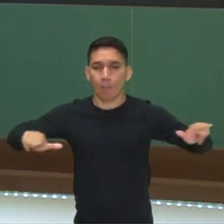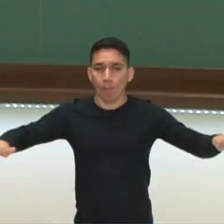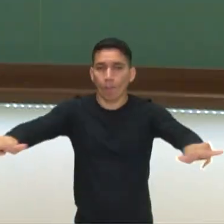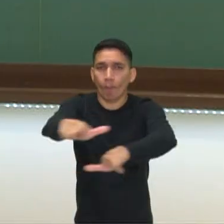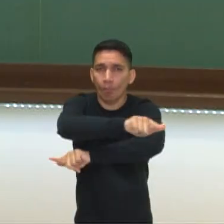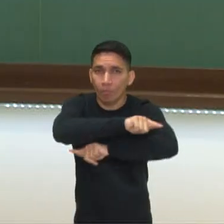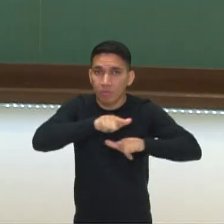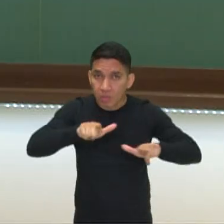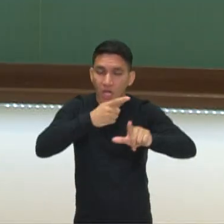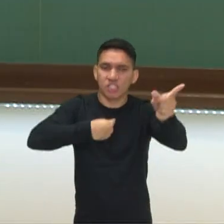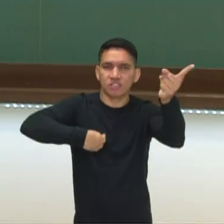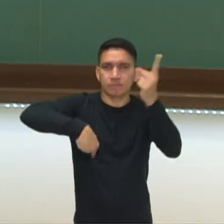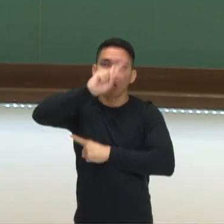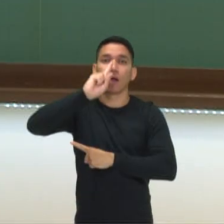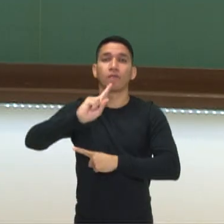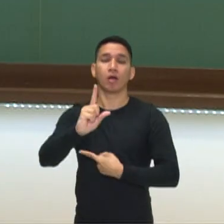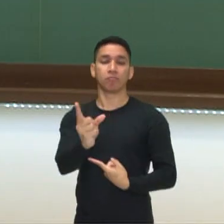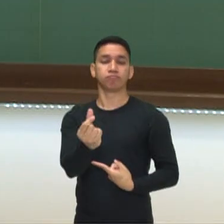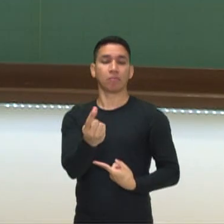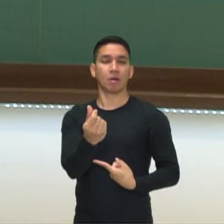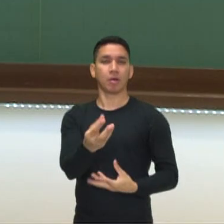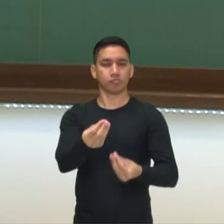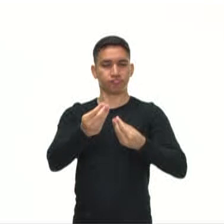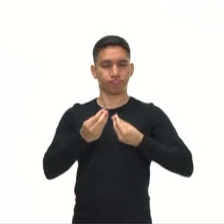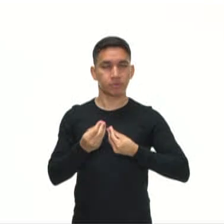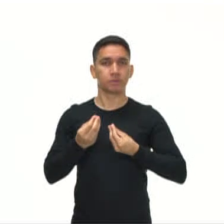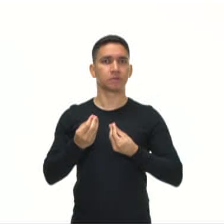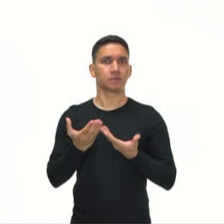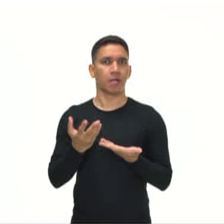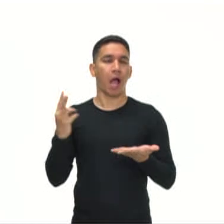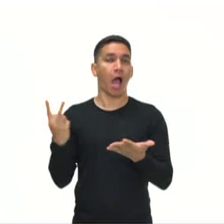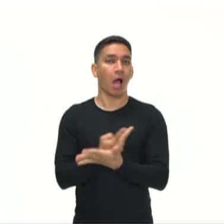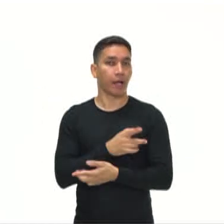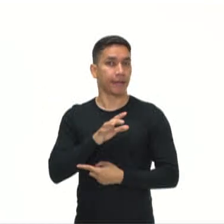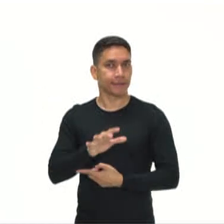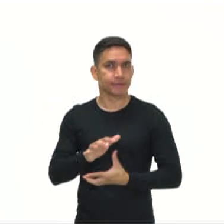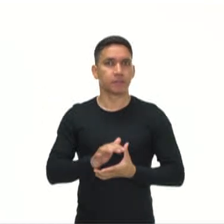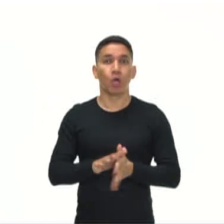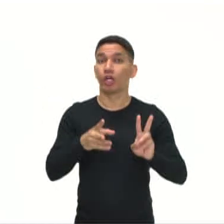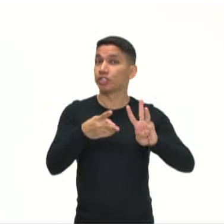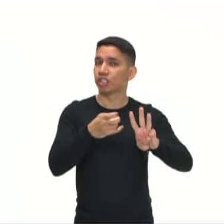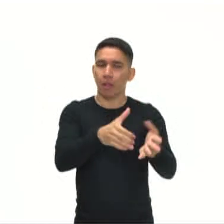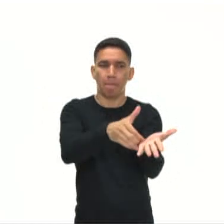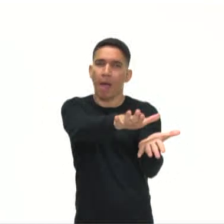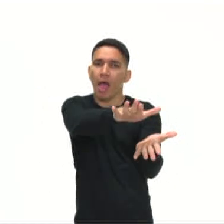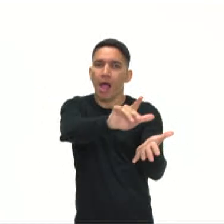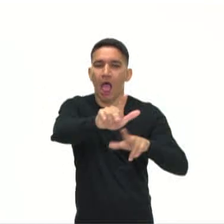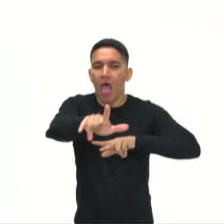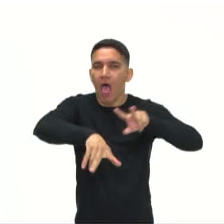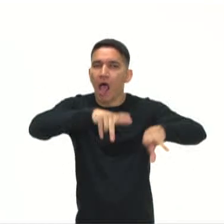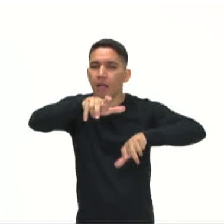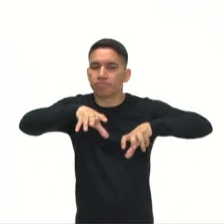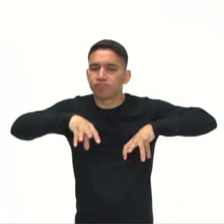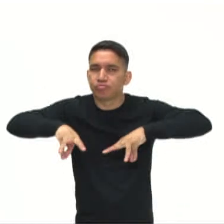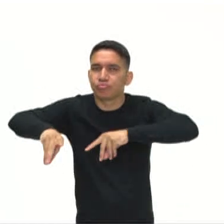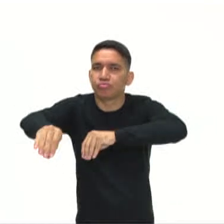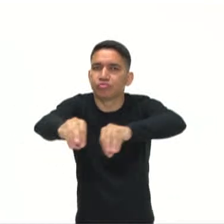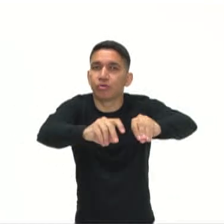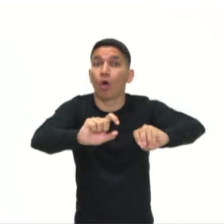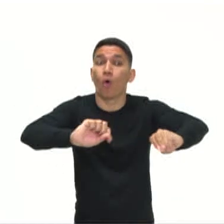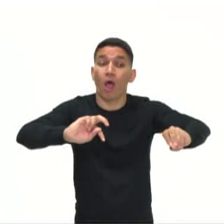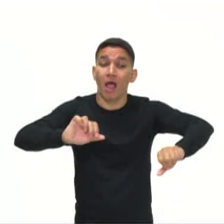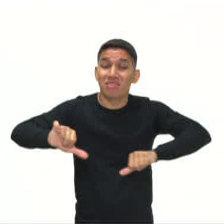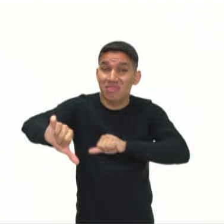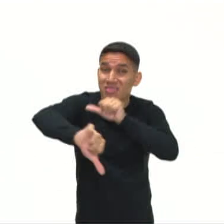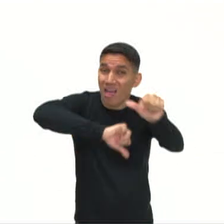lucrativo. Então, acaba acontecendo que os indígenas são expulsos das terras e essas terras são